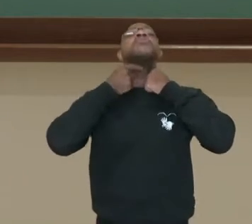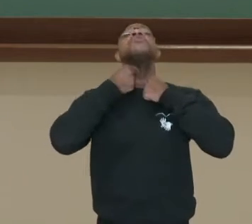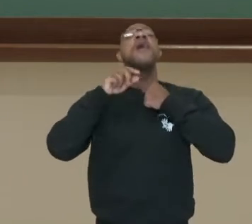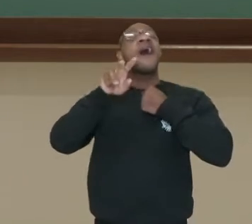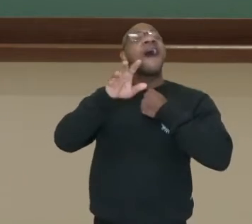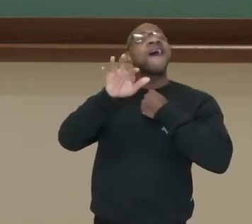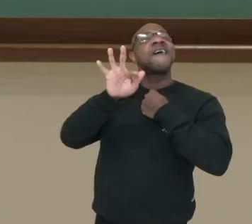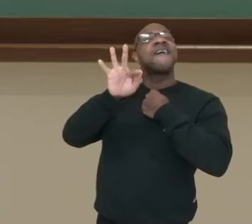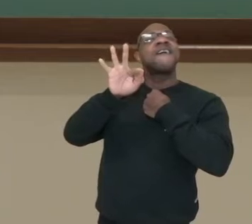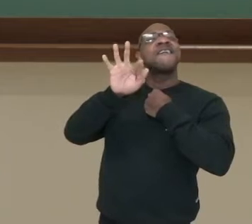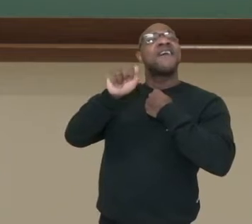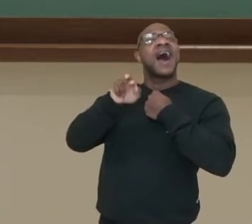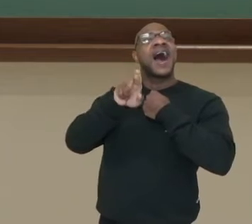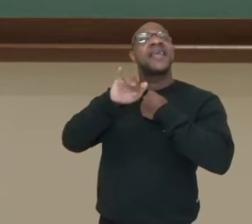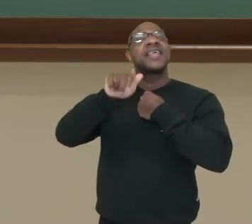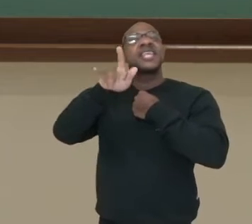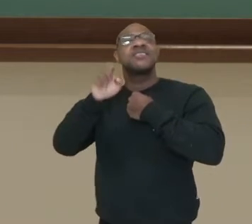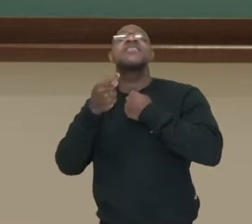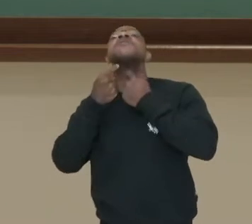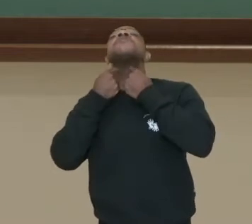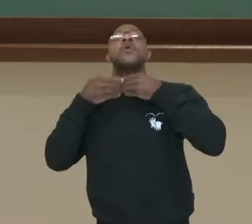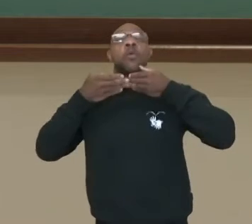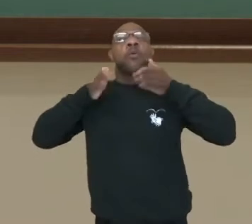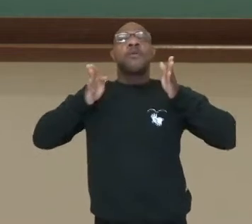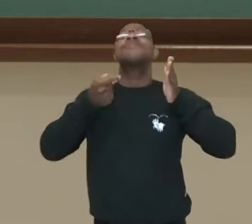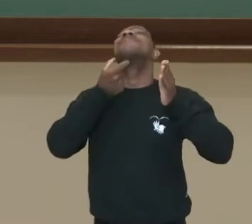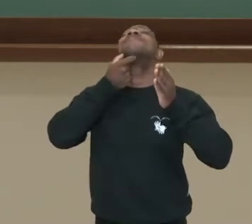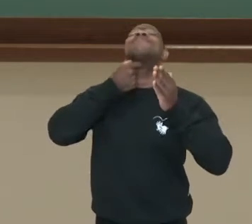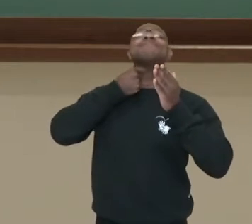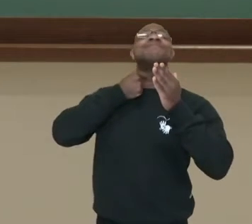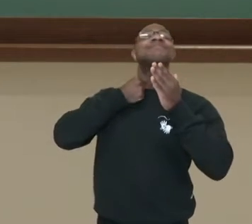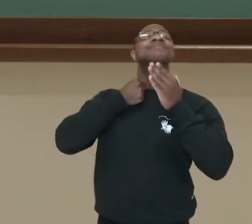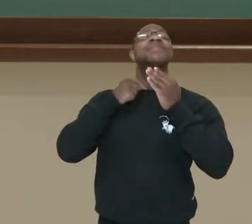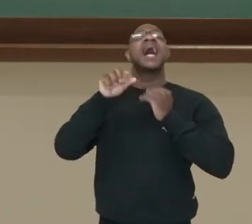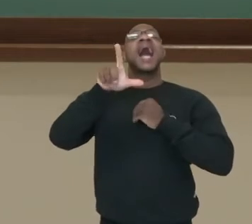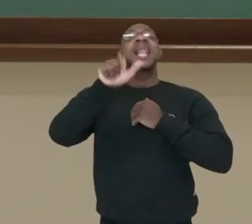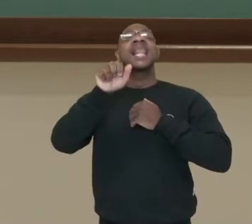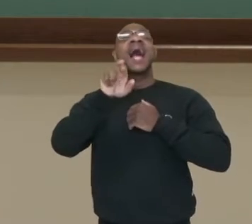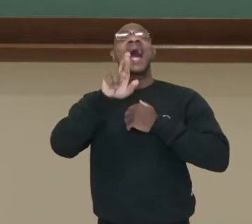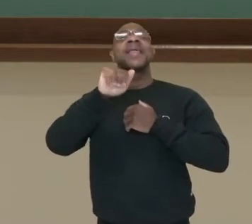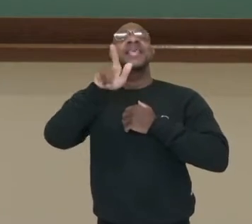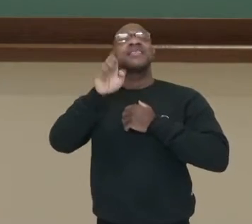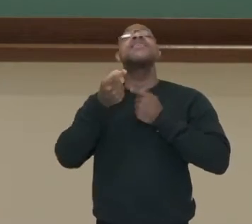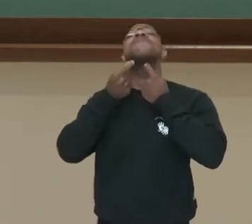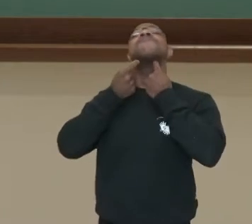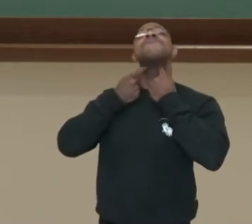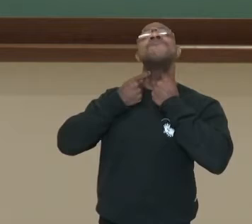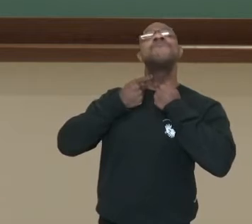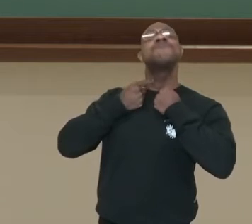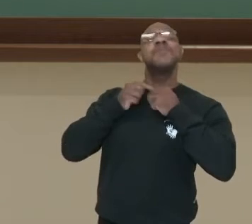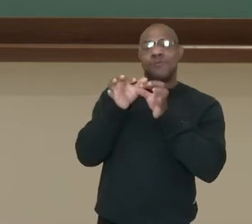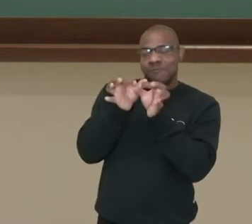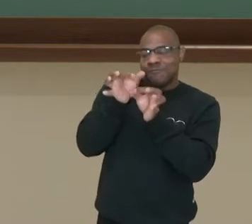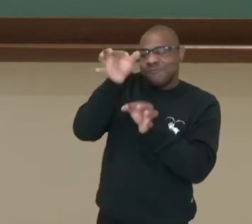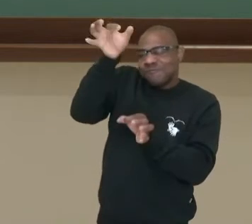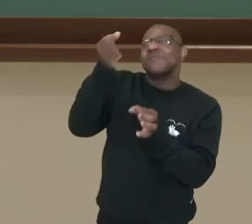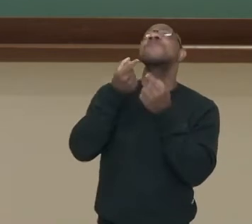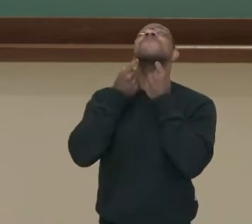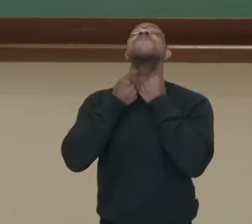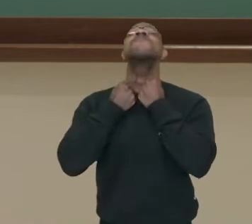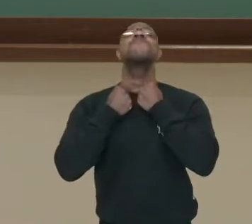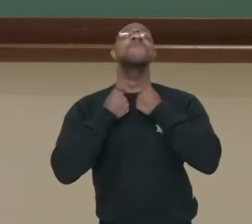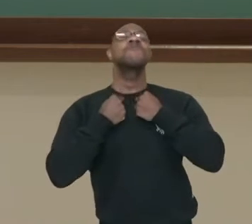faringe, vai ter uma abertura aqui para laringe, então ele não vai seguir. Aqui atrás estaria